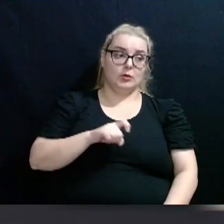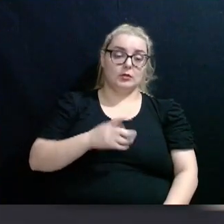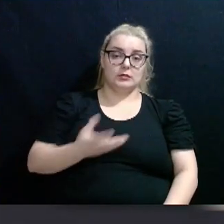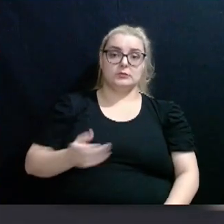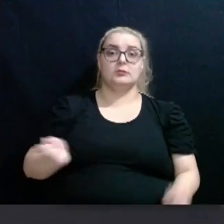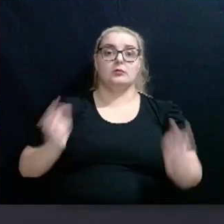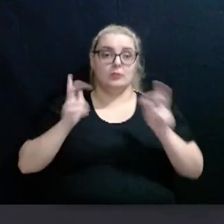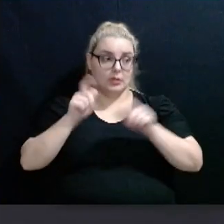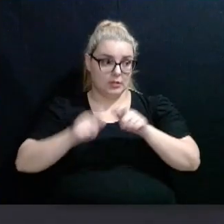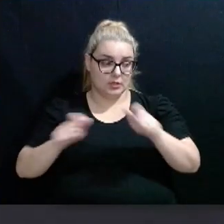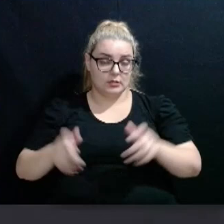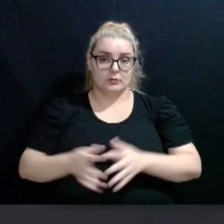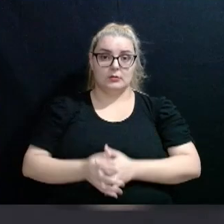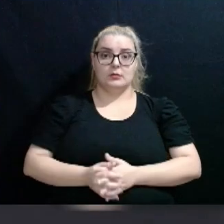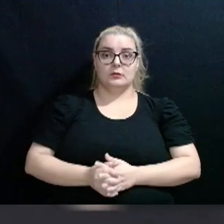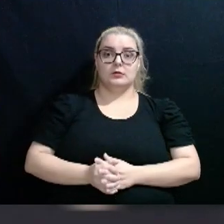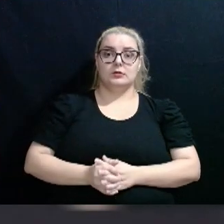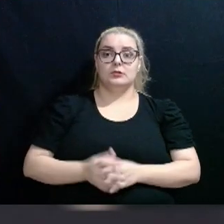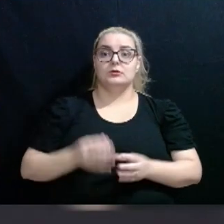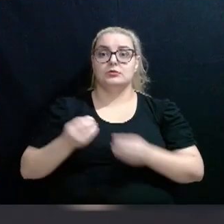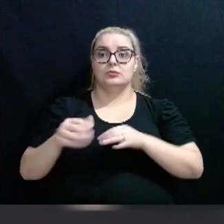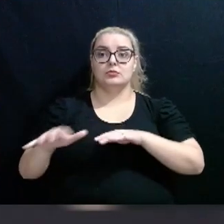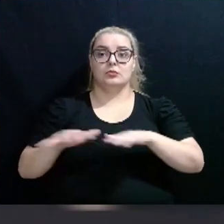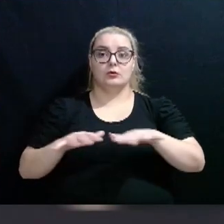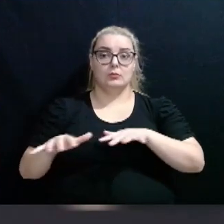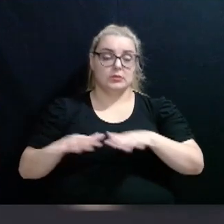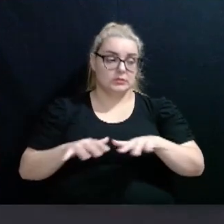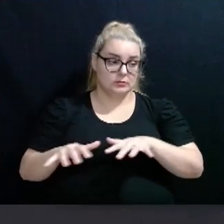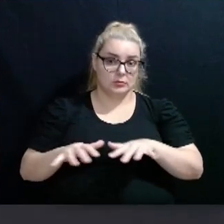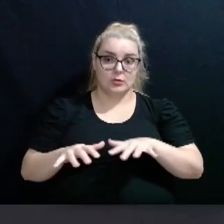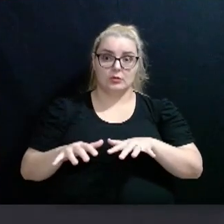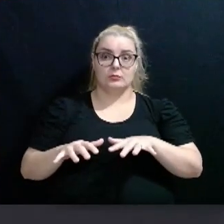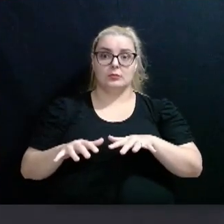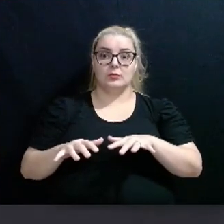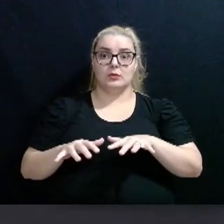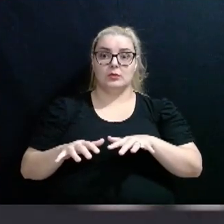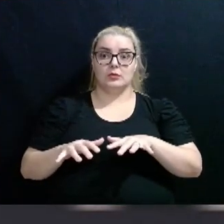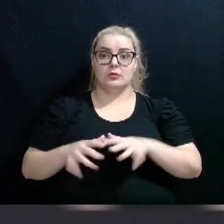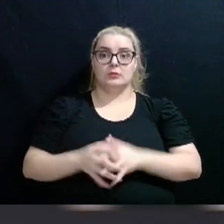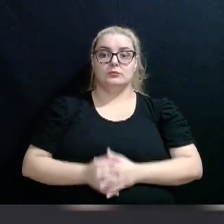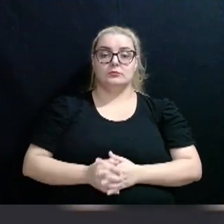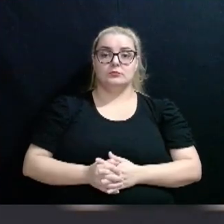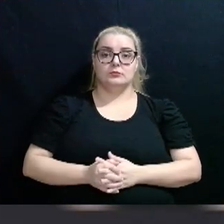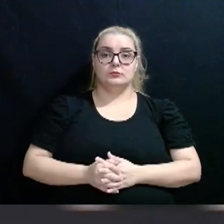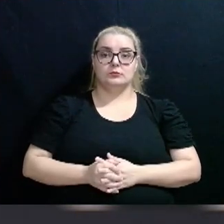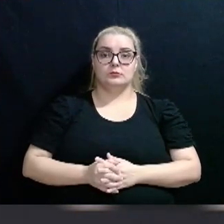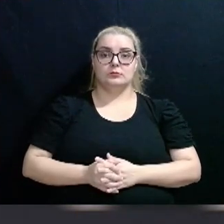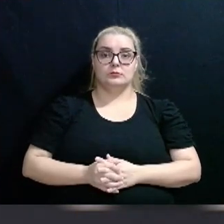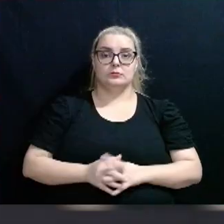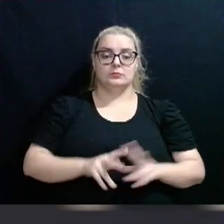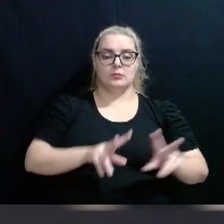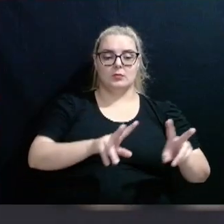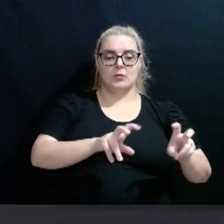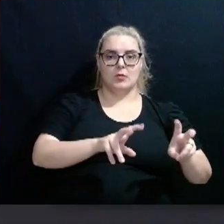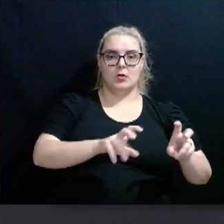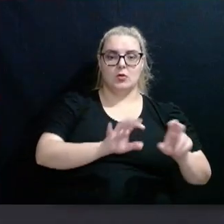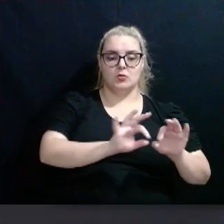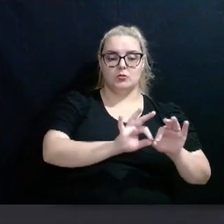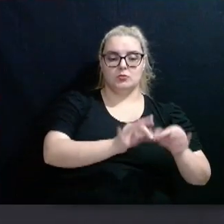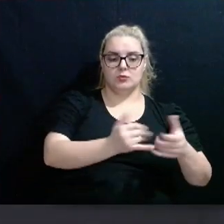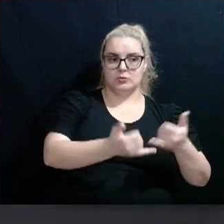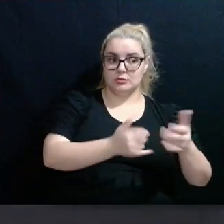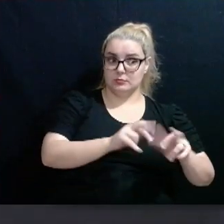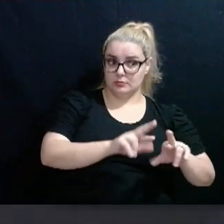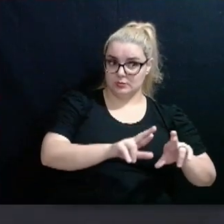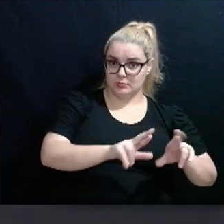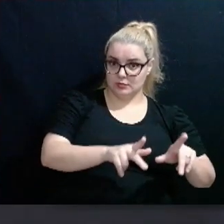pessoas, de como essas movimentações, né, que passavam por um, abre aspas, simples jogo, poderiam, na